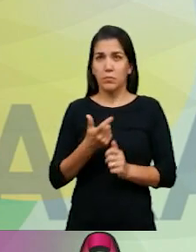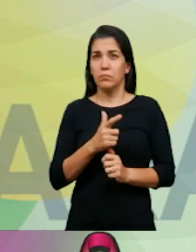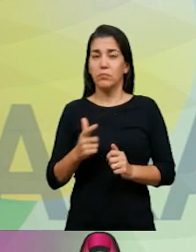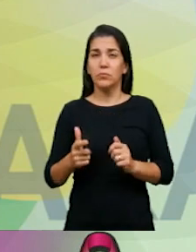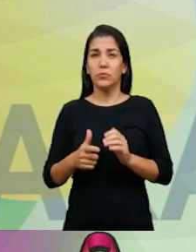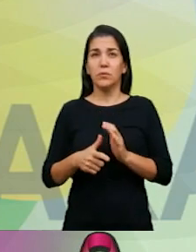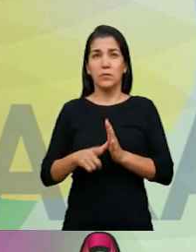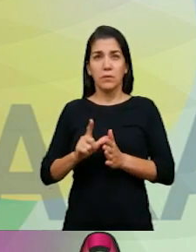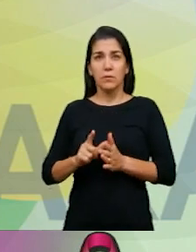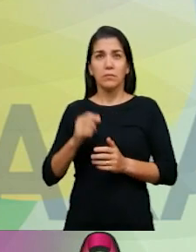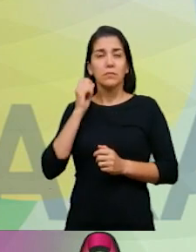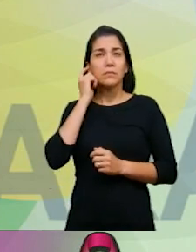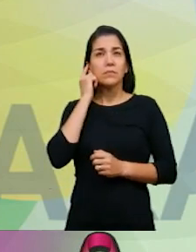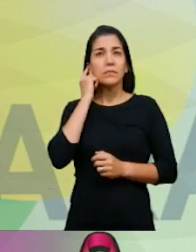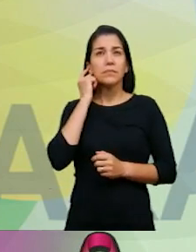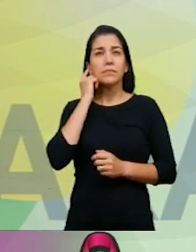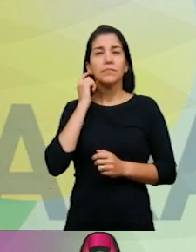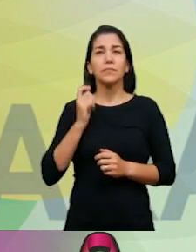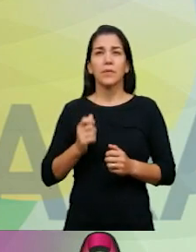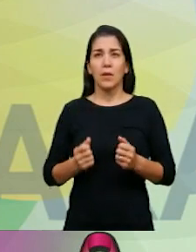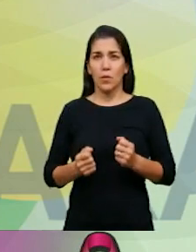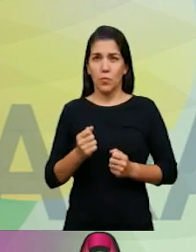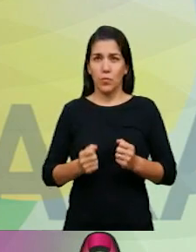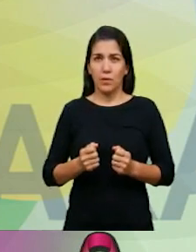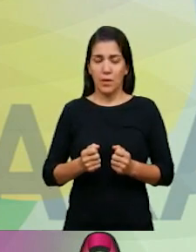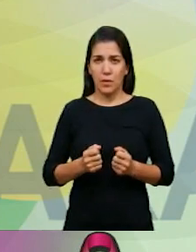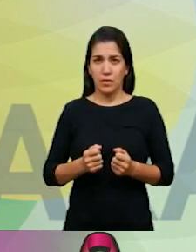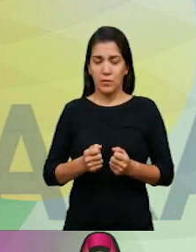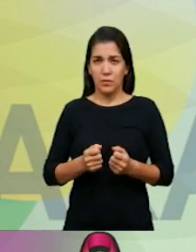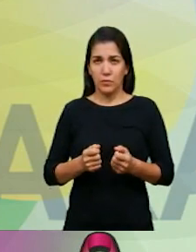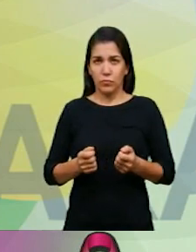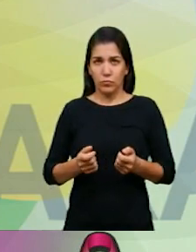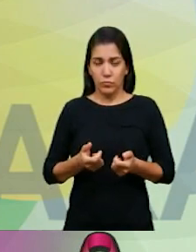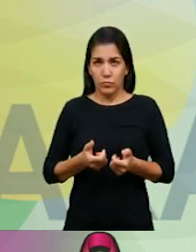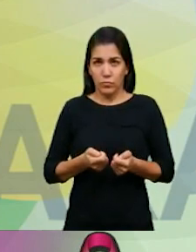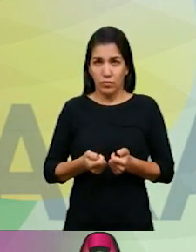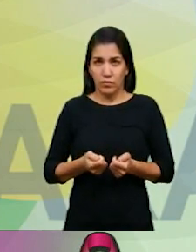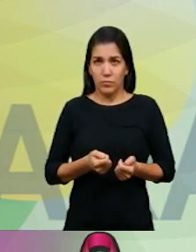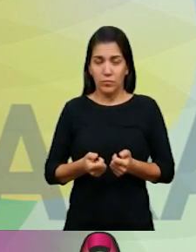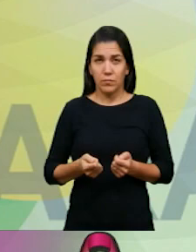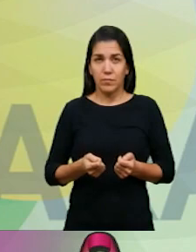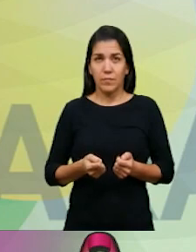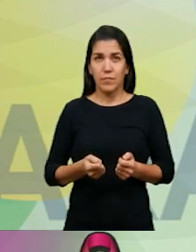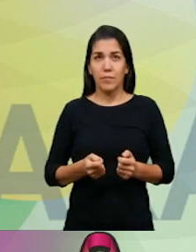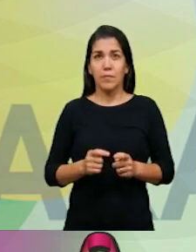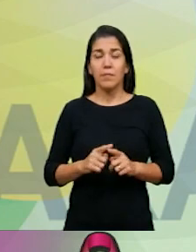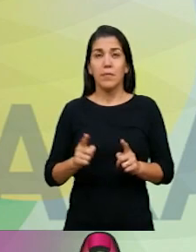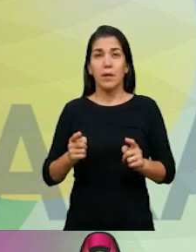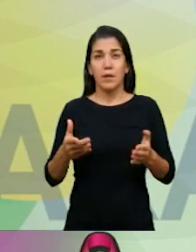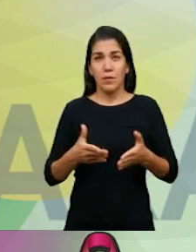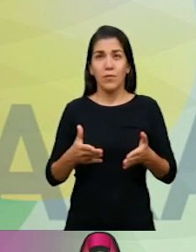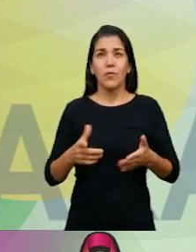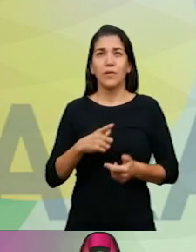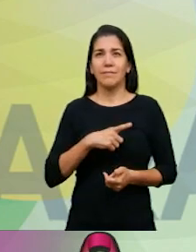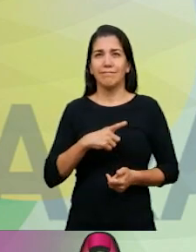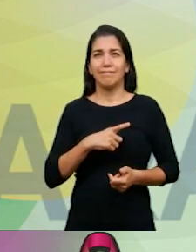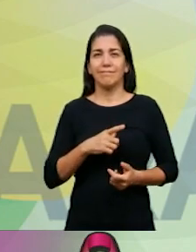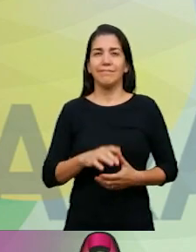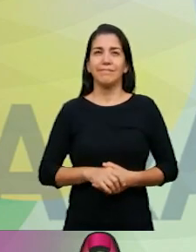aqueles carros de controle remoto. E não tinha onde levar a família para poder andar. Agora vai ter este